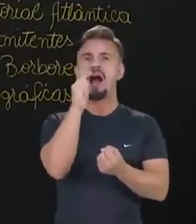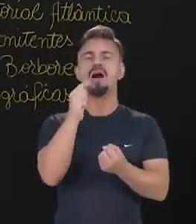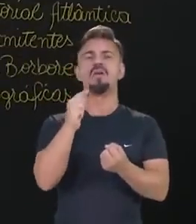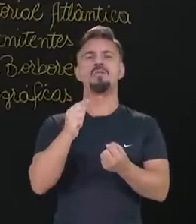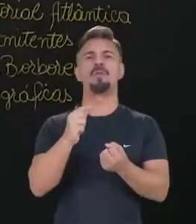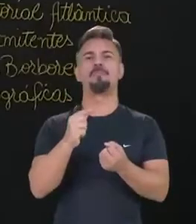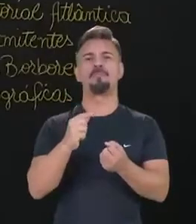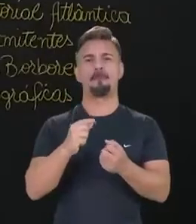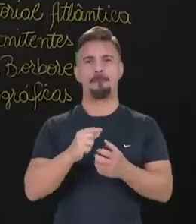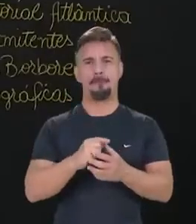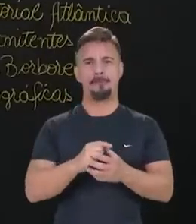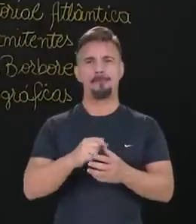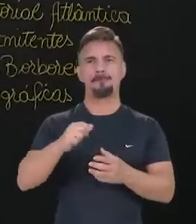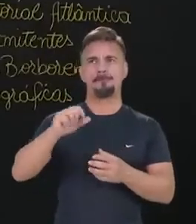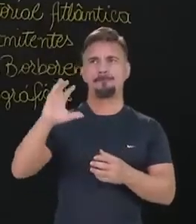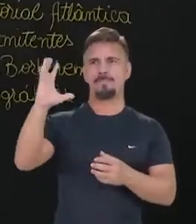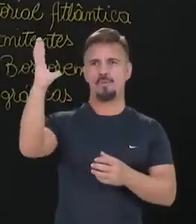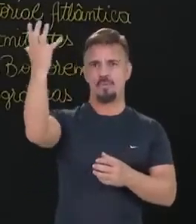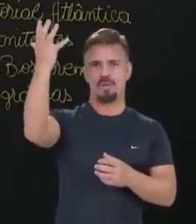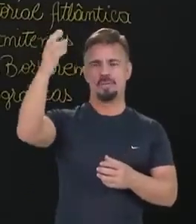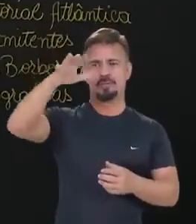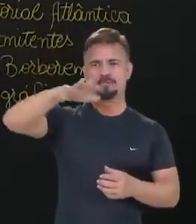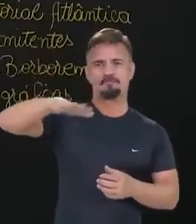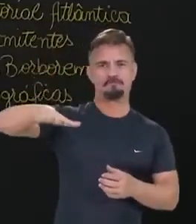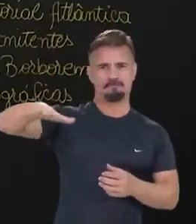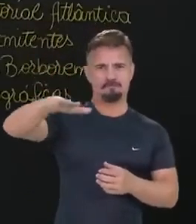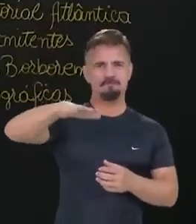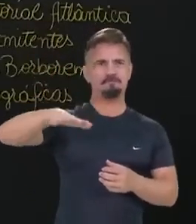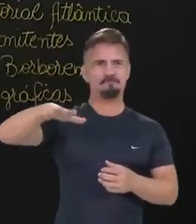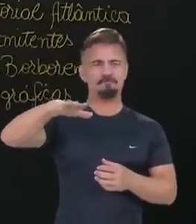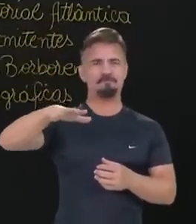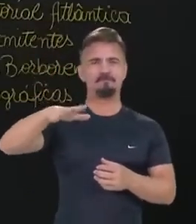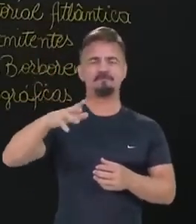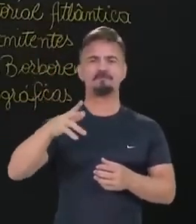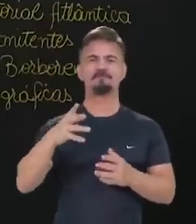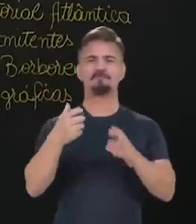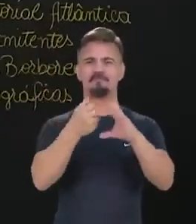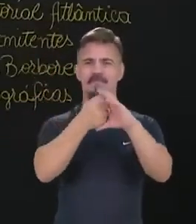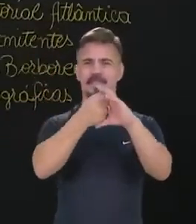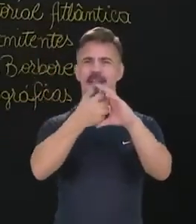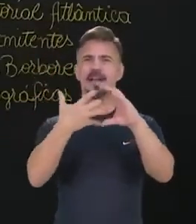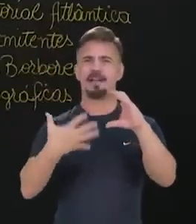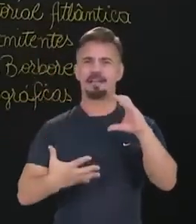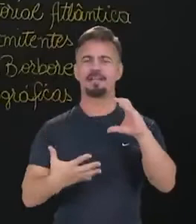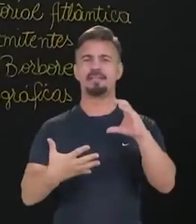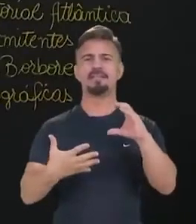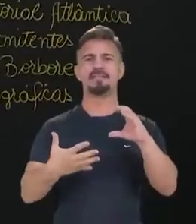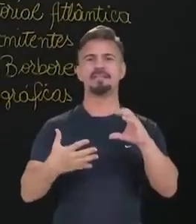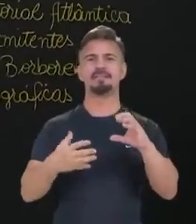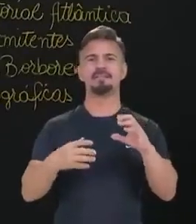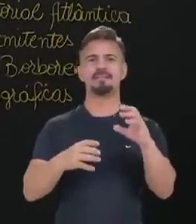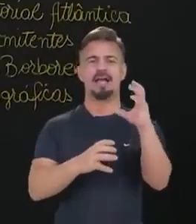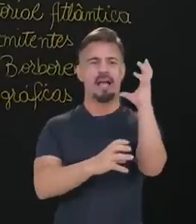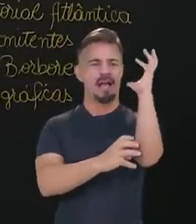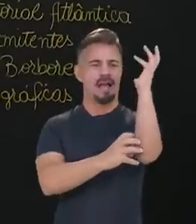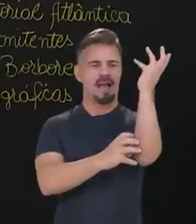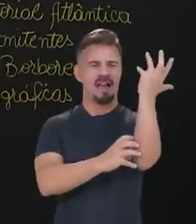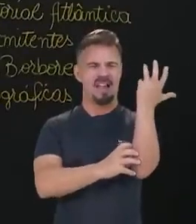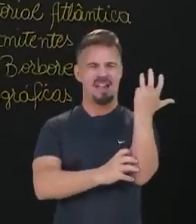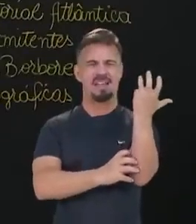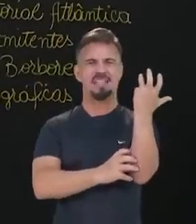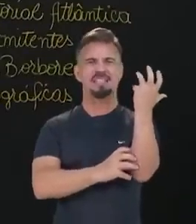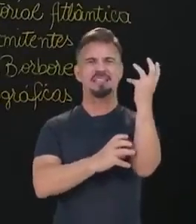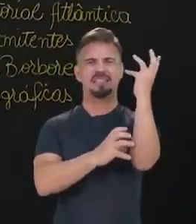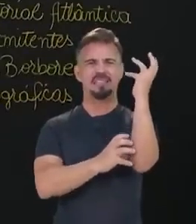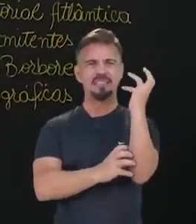características hostis do clima da região. Essa é a caracterização, então, dessa caatinga, formada